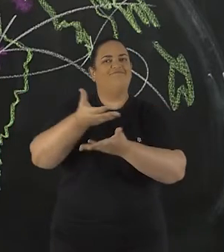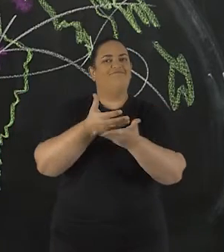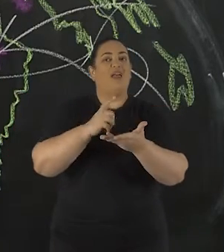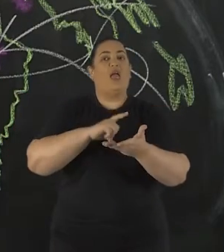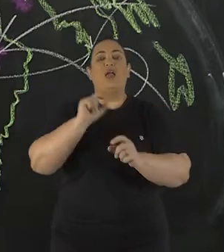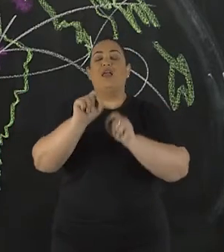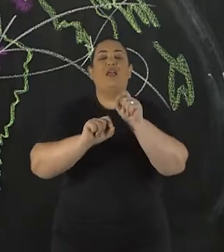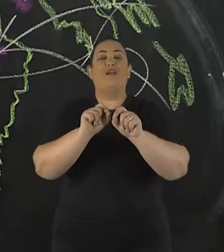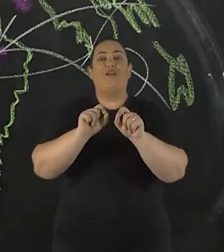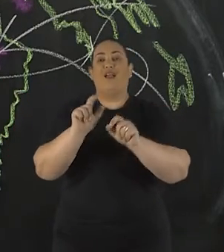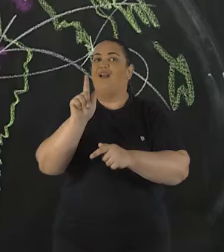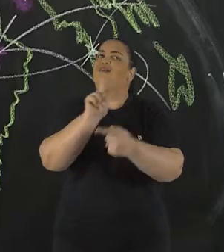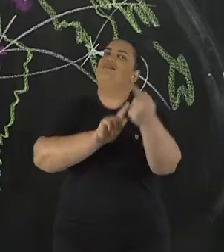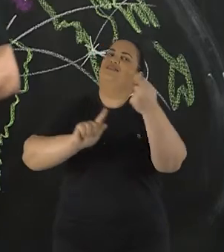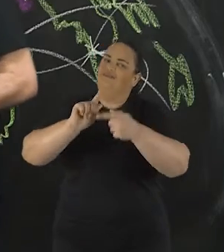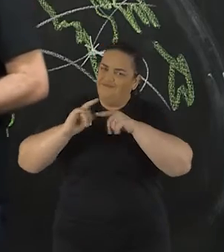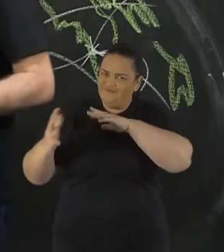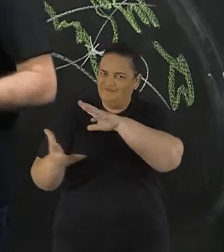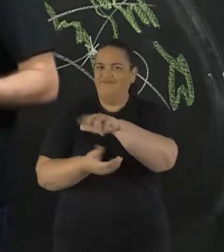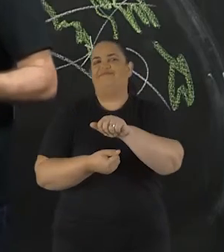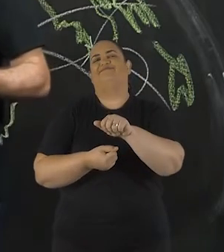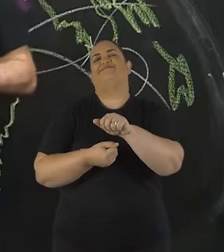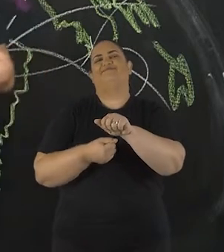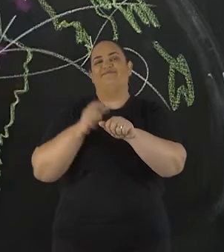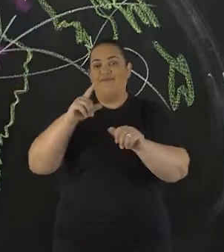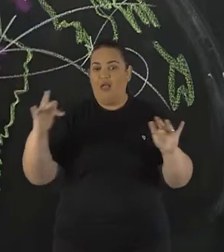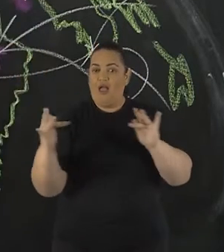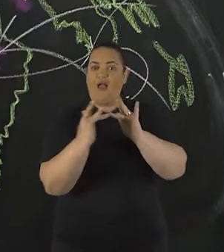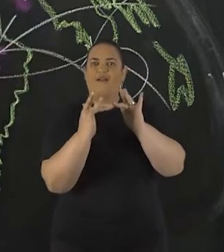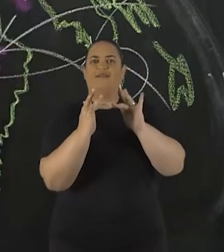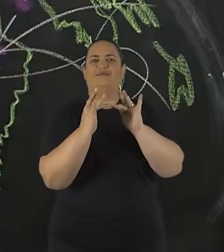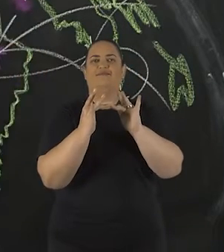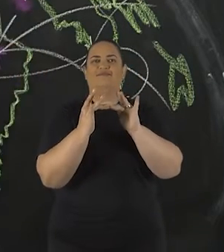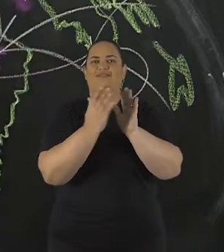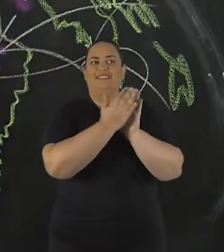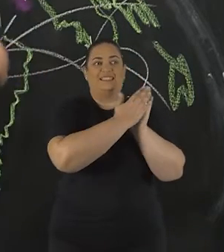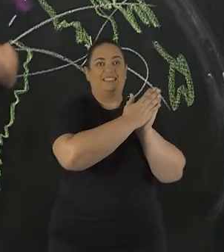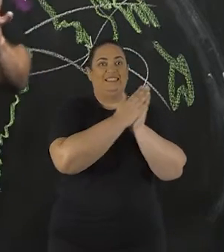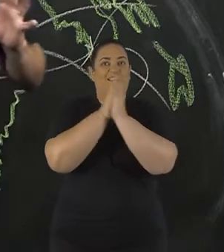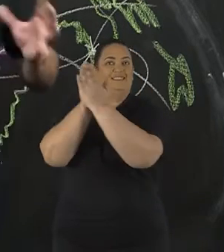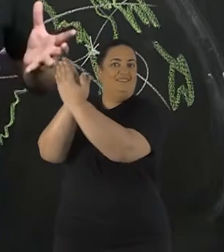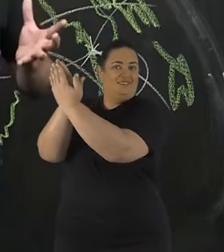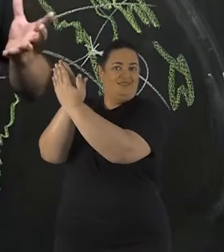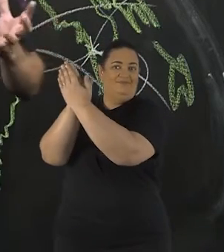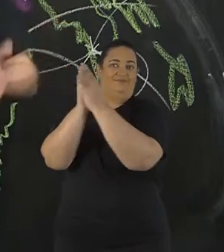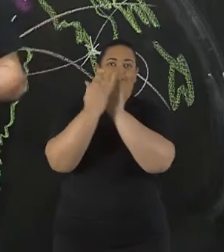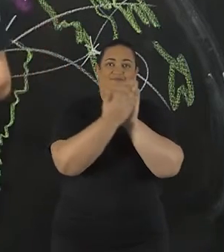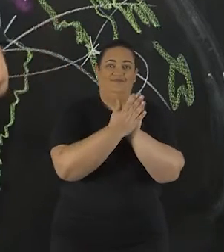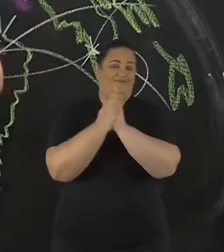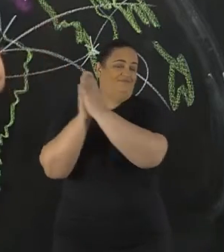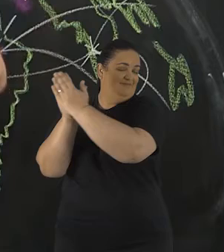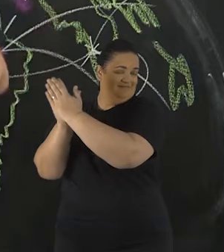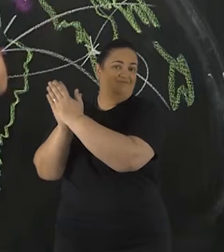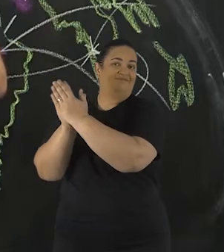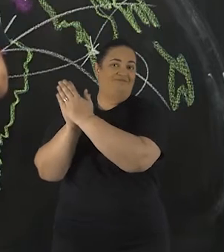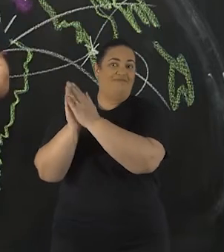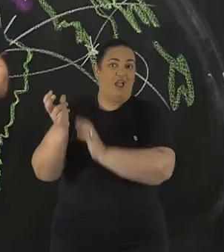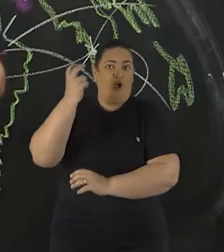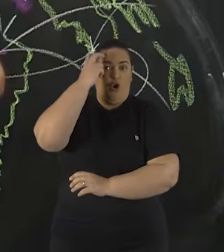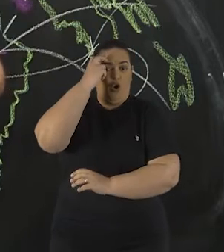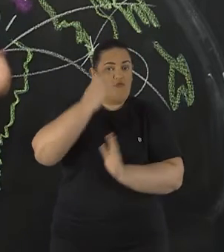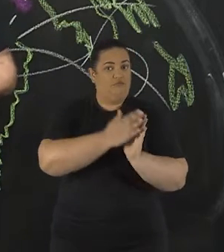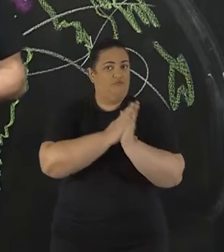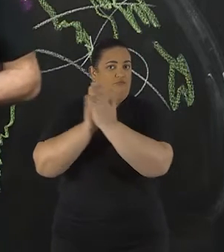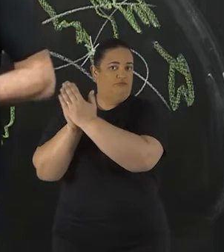de globalização, o intercâmbio cultural. Porém, muitos autores acabam considerando a